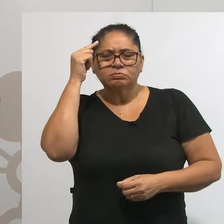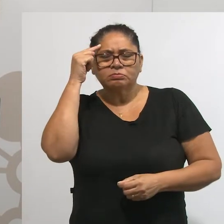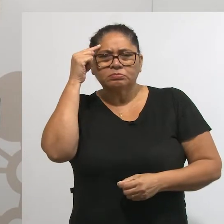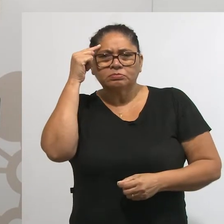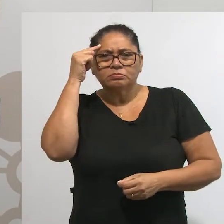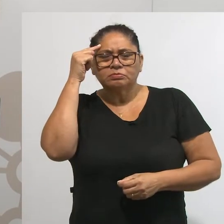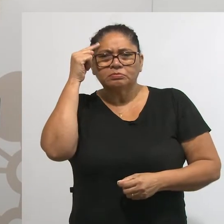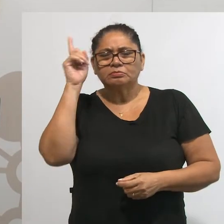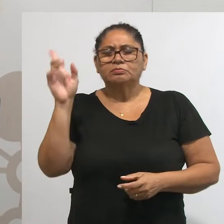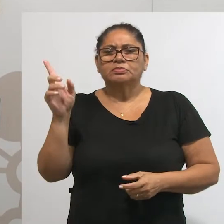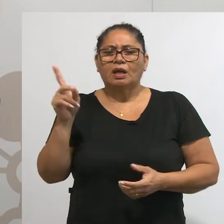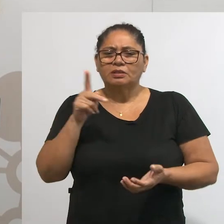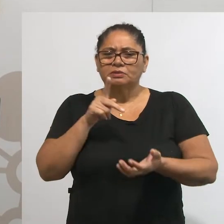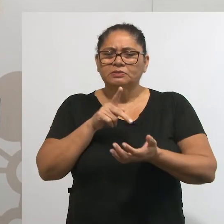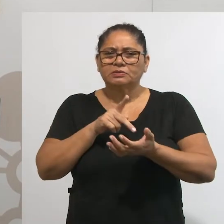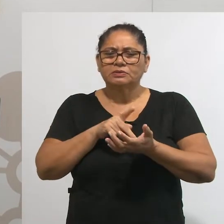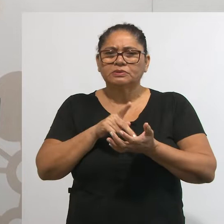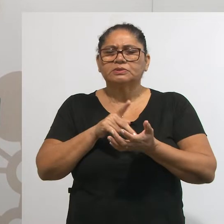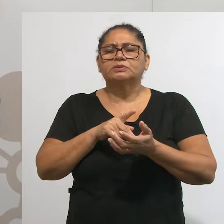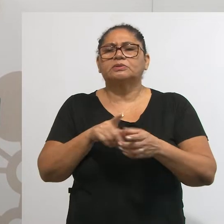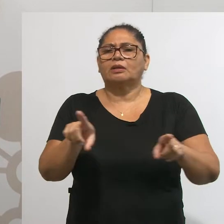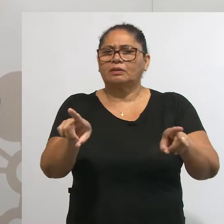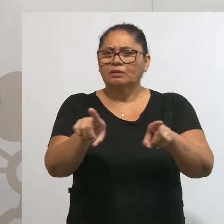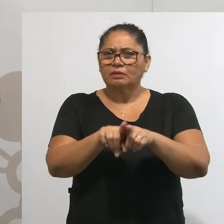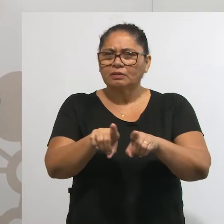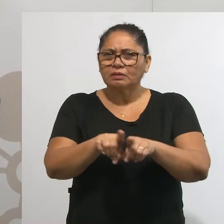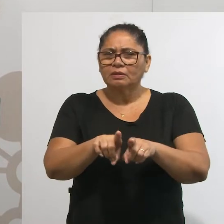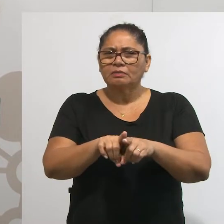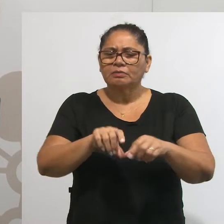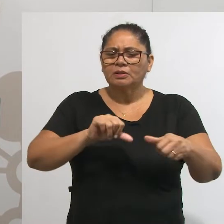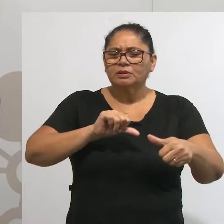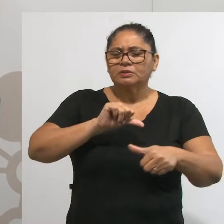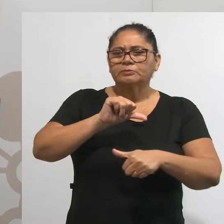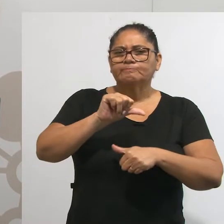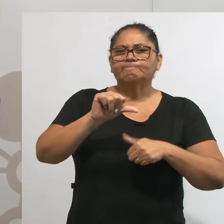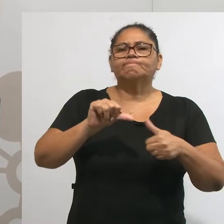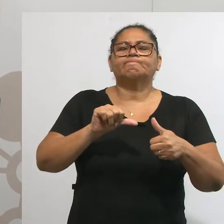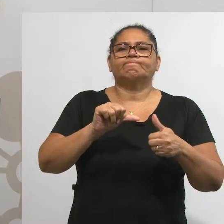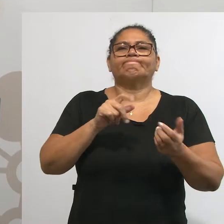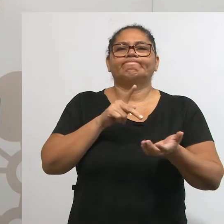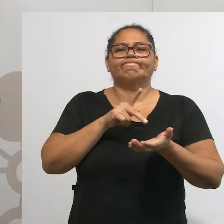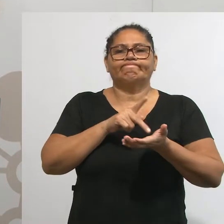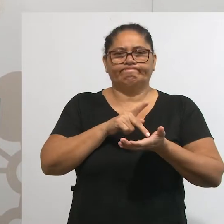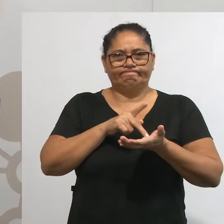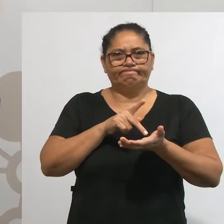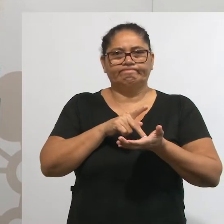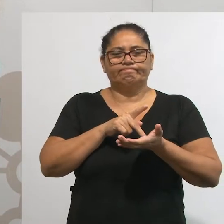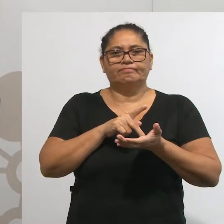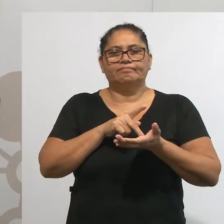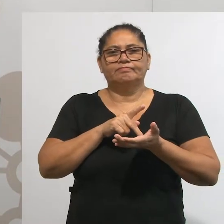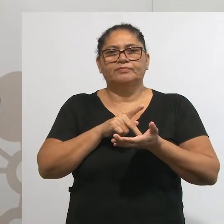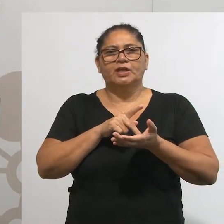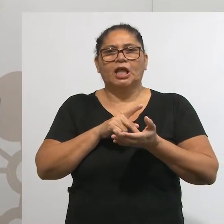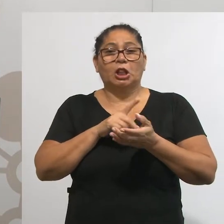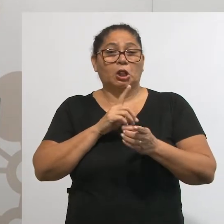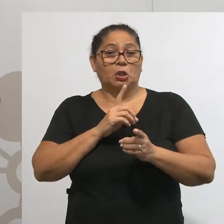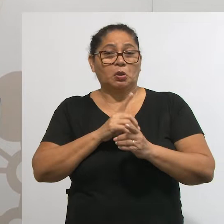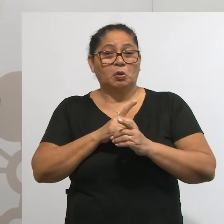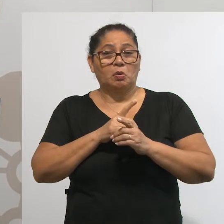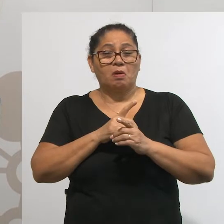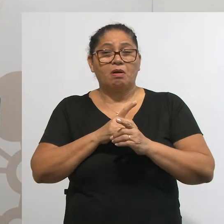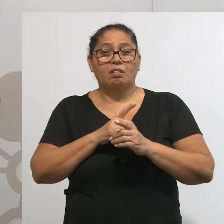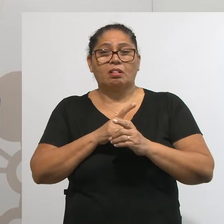reflexão, né, dessa realidade e, quiçá, também uma transformação dessa realidade. Então, sendo contra